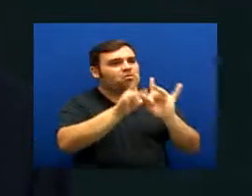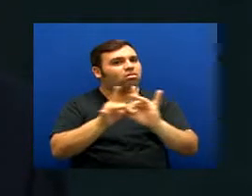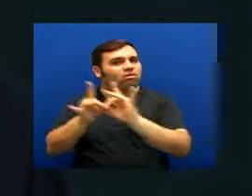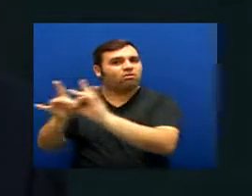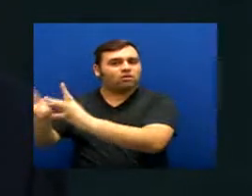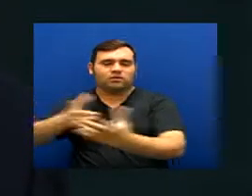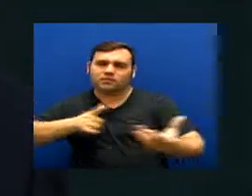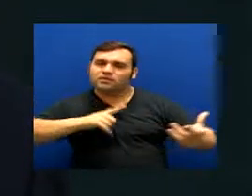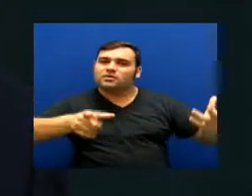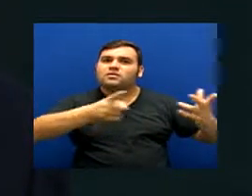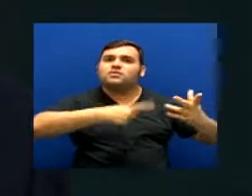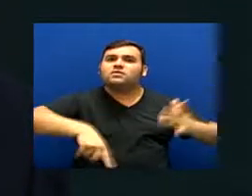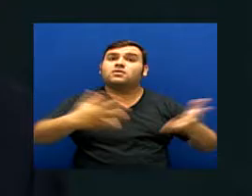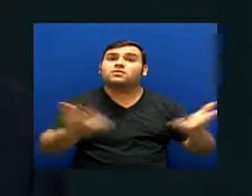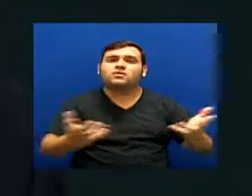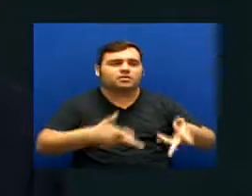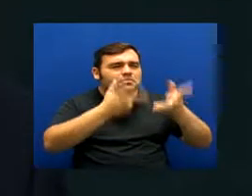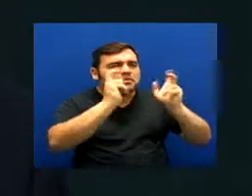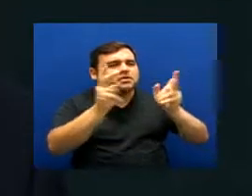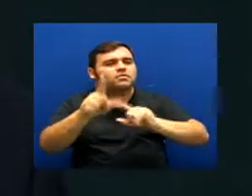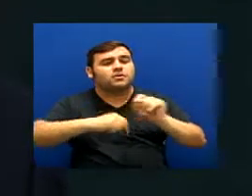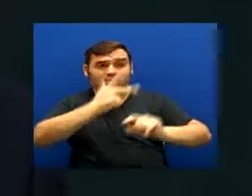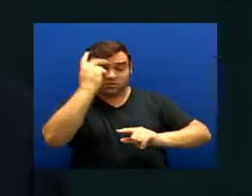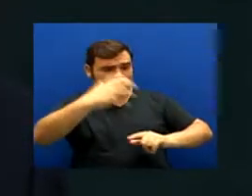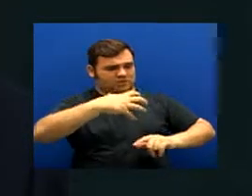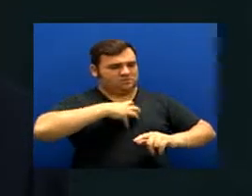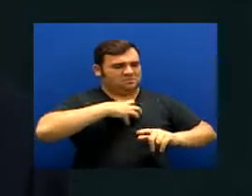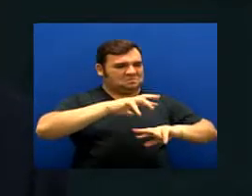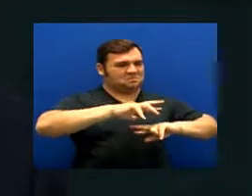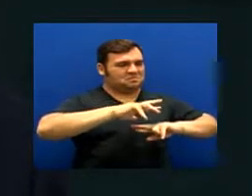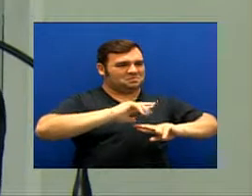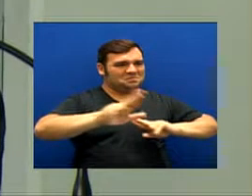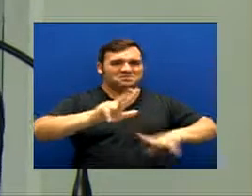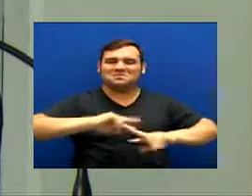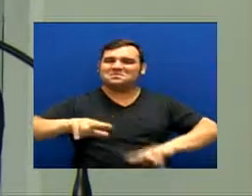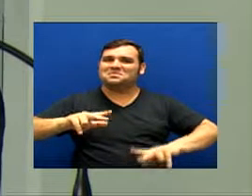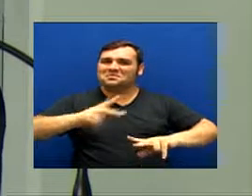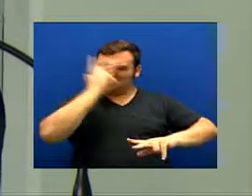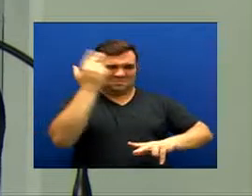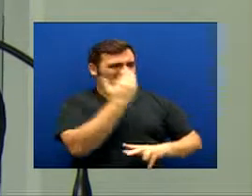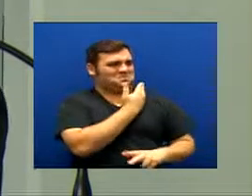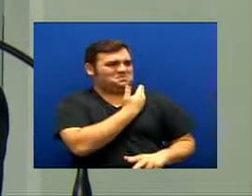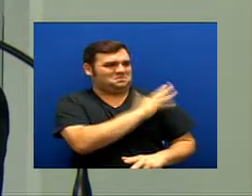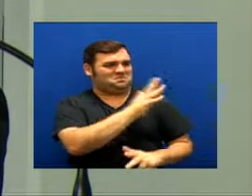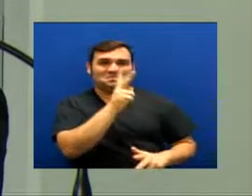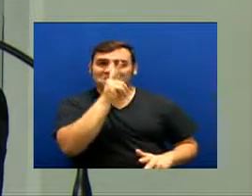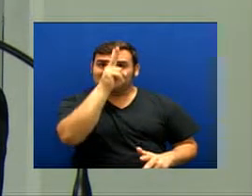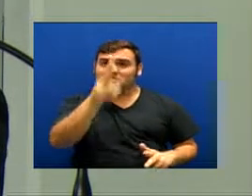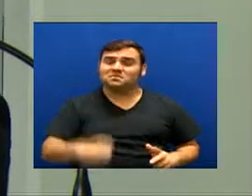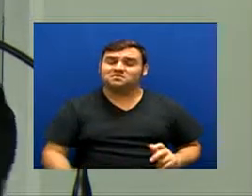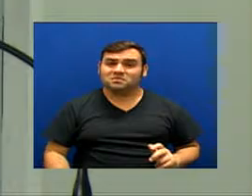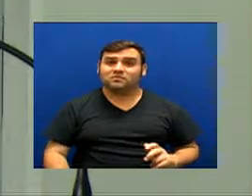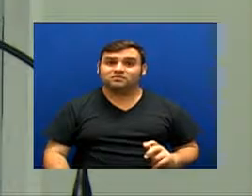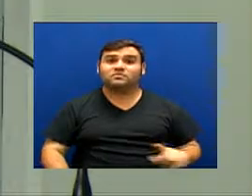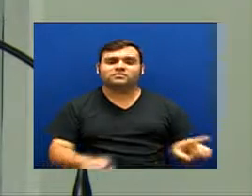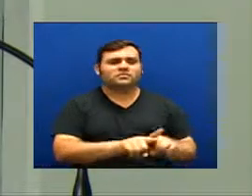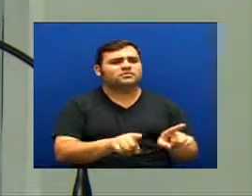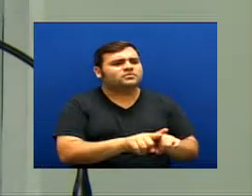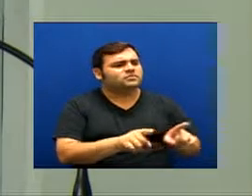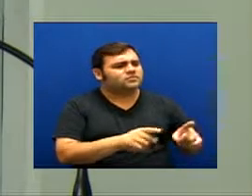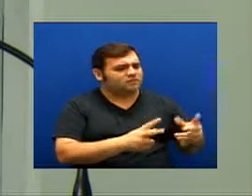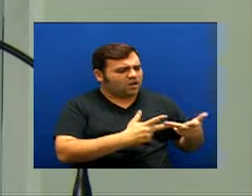tenho a natação, depois que eu sair da natação, eu vou para o inglês, quando eu chego em casa, eu tenho que fazer minhas tarefas, e eu não tenho tempo. E eu via, e